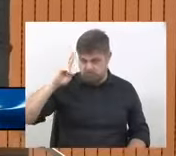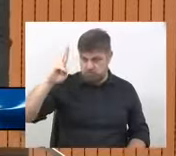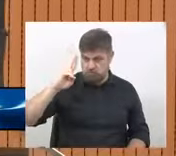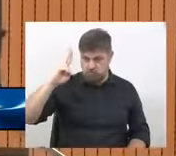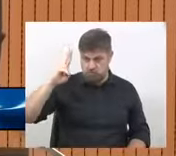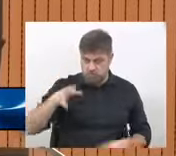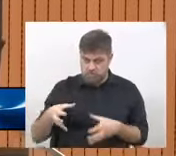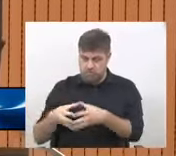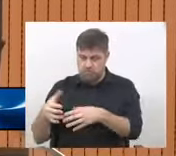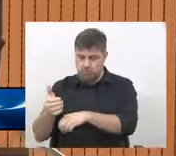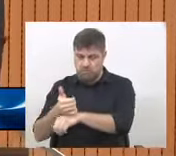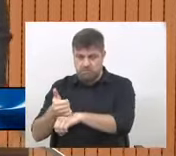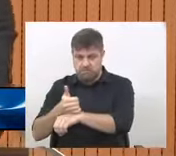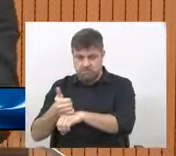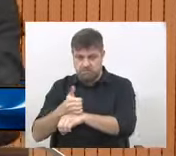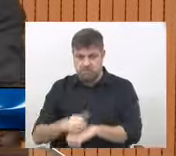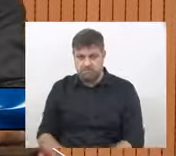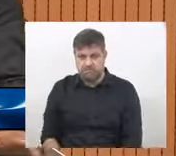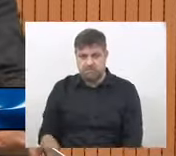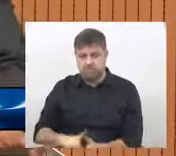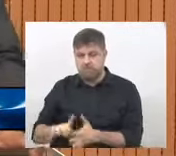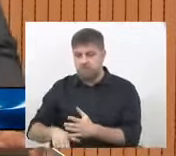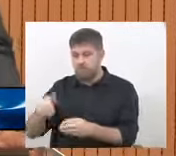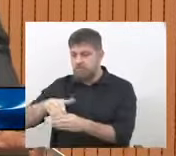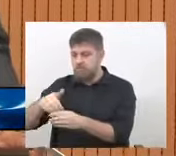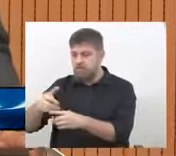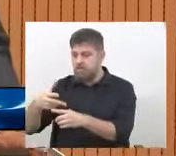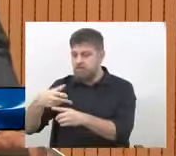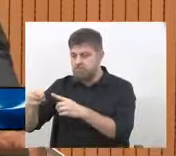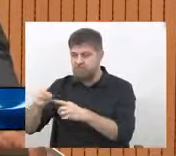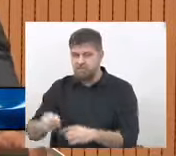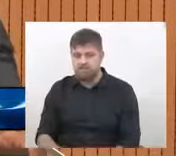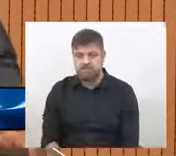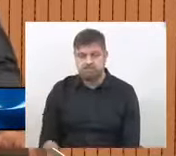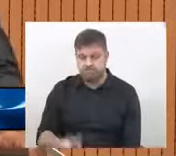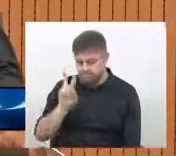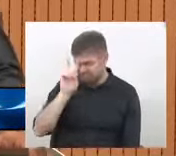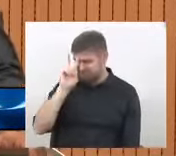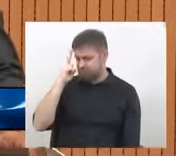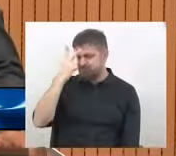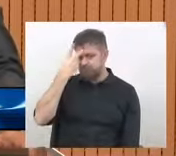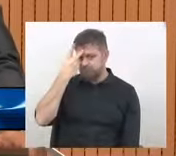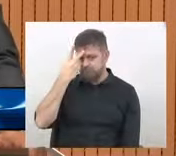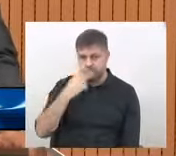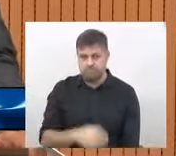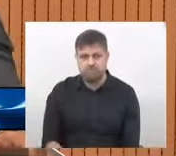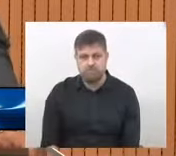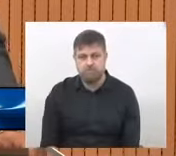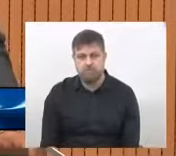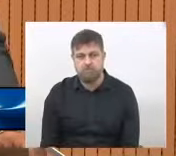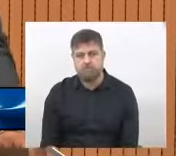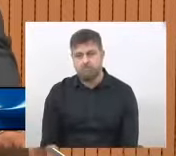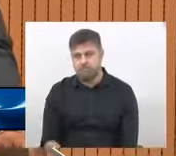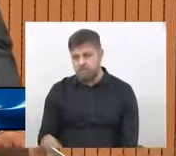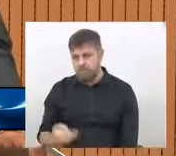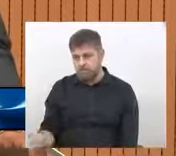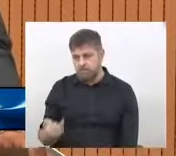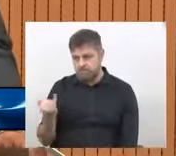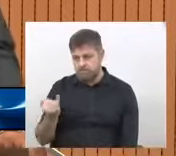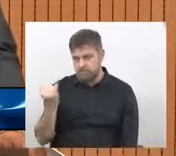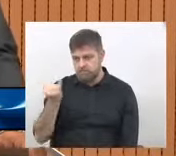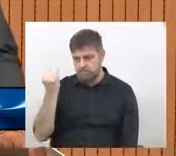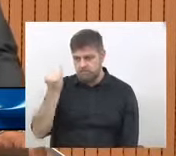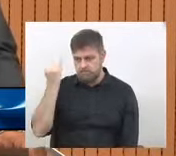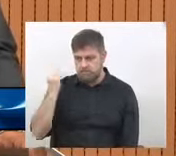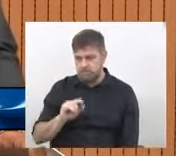ali, ele tem uma posição. E, depois disso, ele tem outra, né? Então, é muito importante,